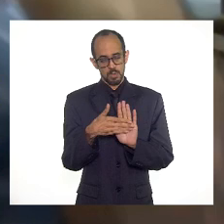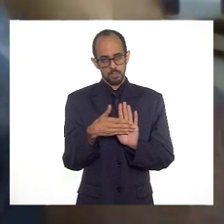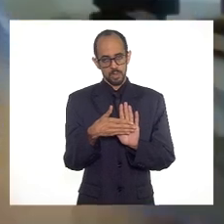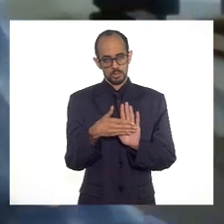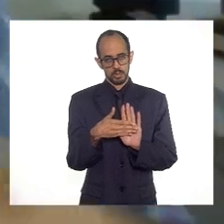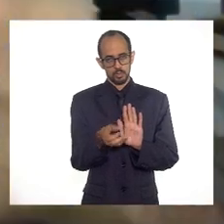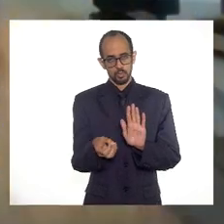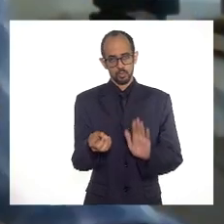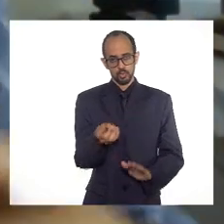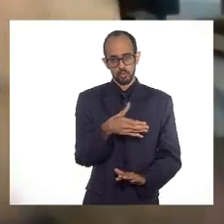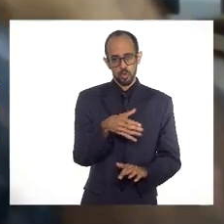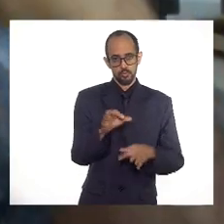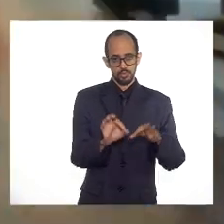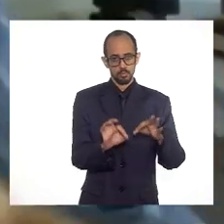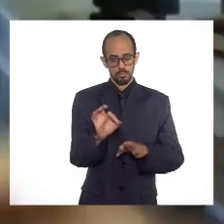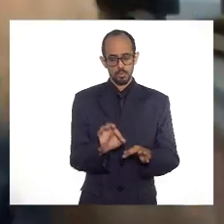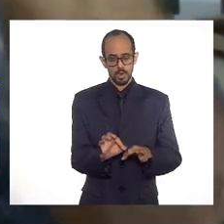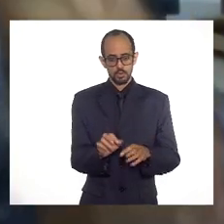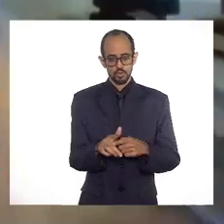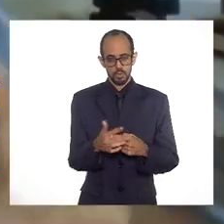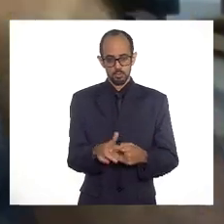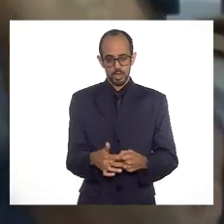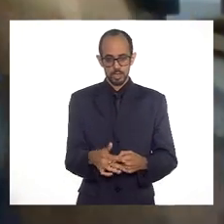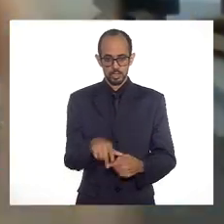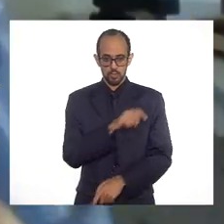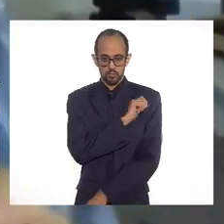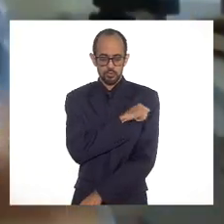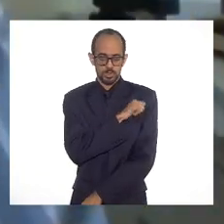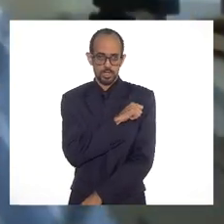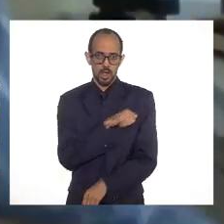do novo plano de recuperação